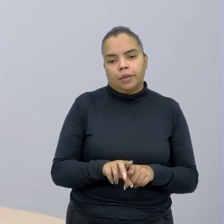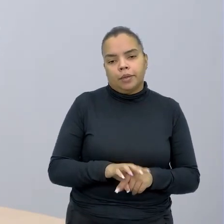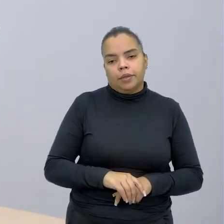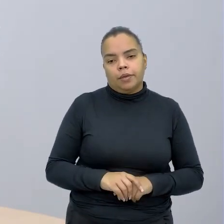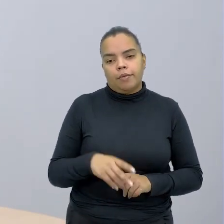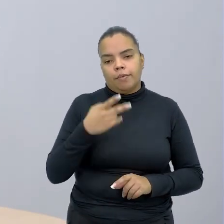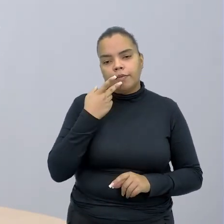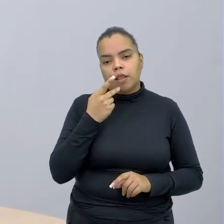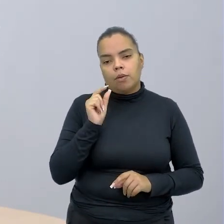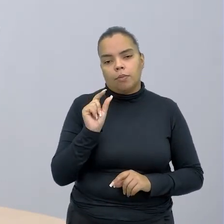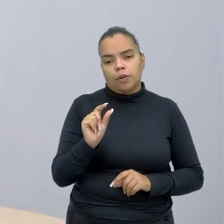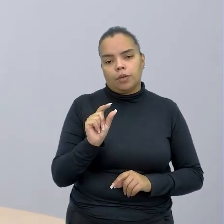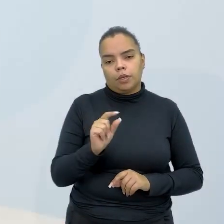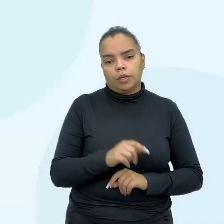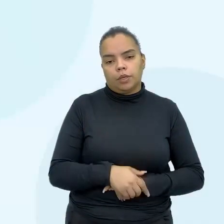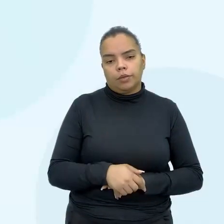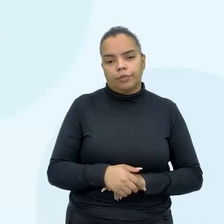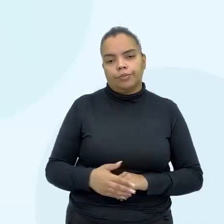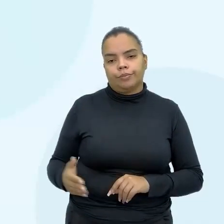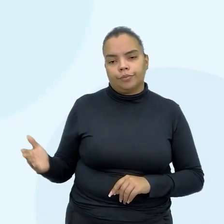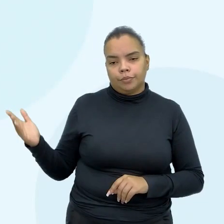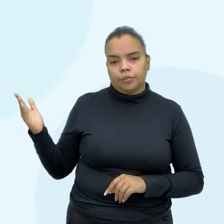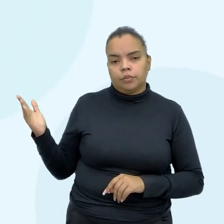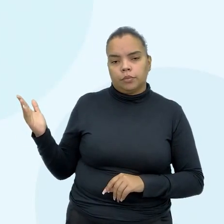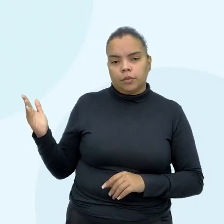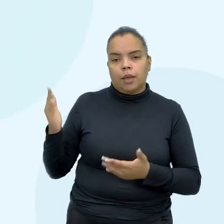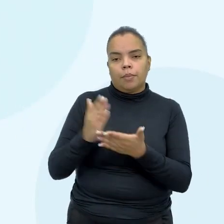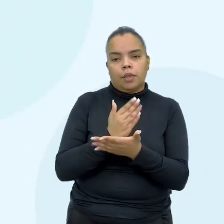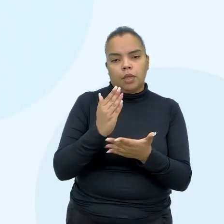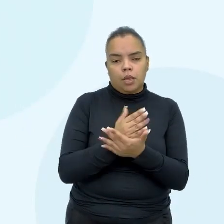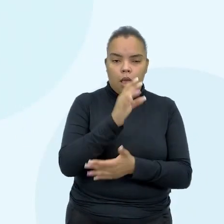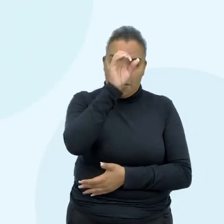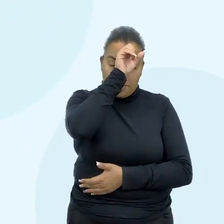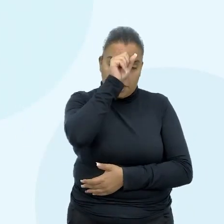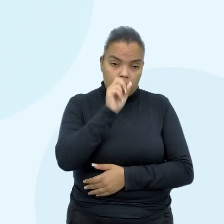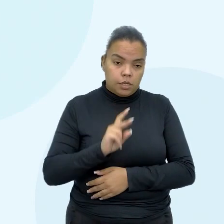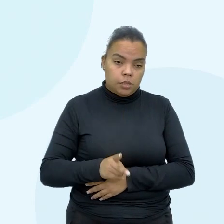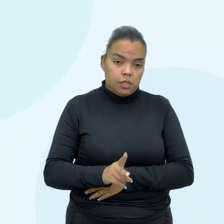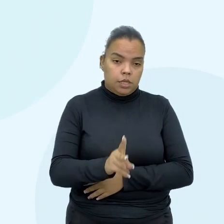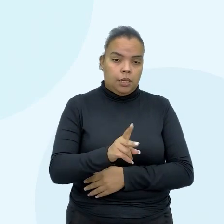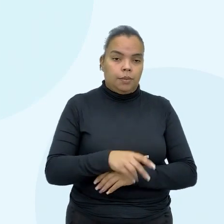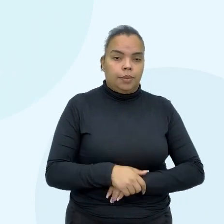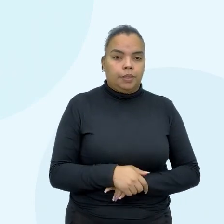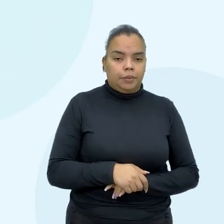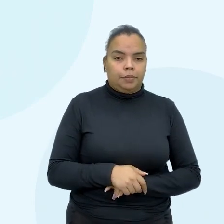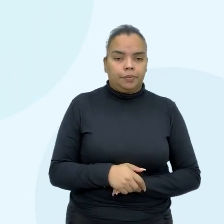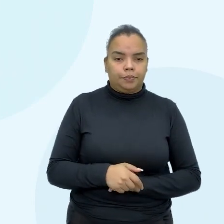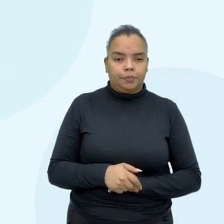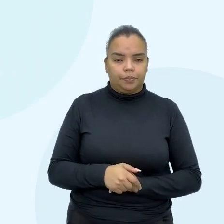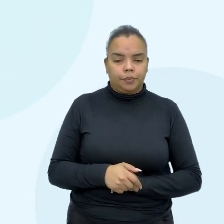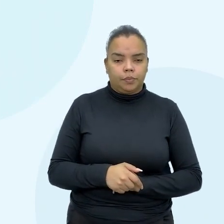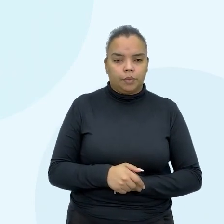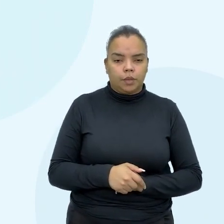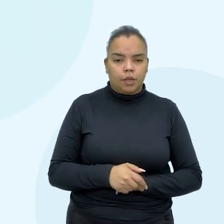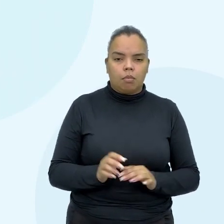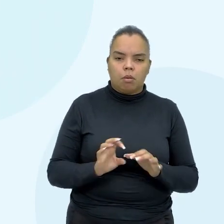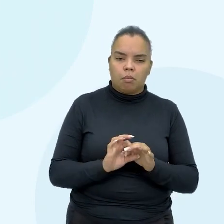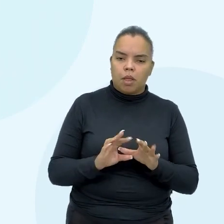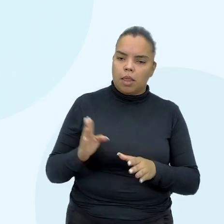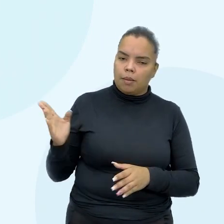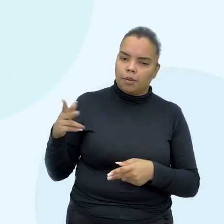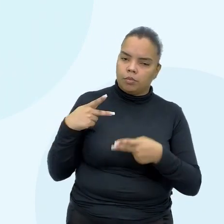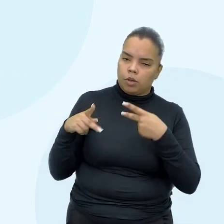um pouquinho material Aprender Sempre. Perfeito, Terezinha. O material Aprender Sempre, né? Nós deixamos aí o